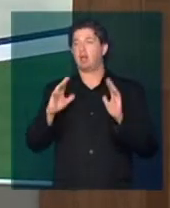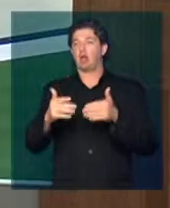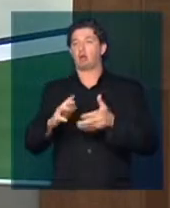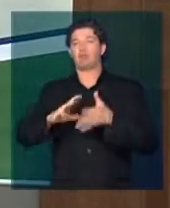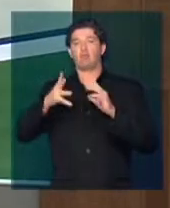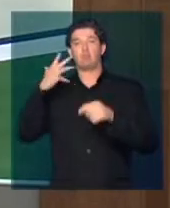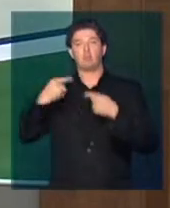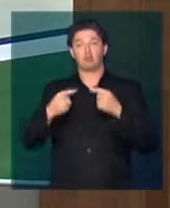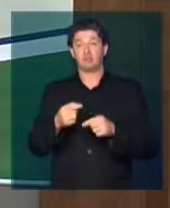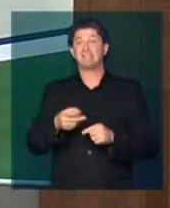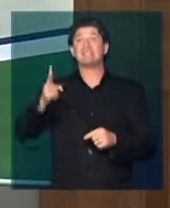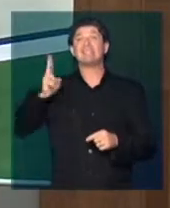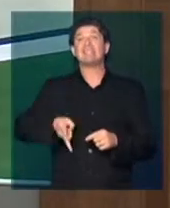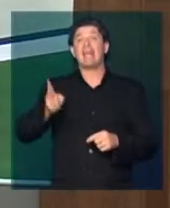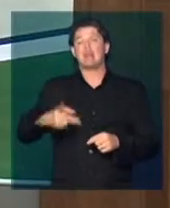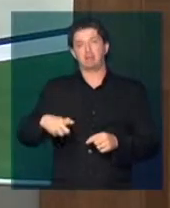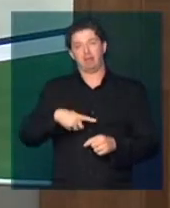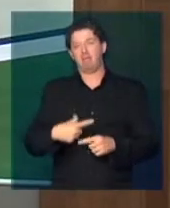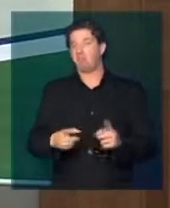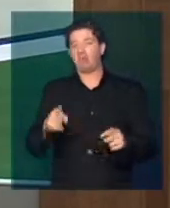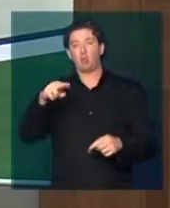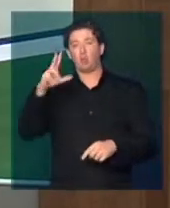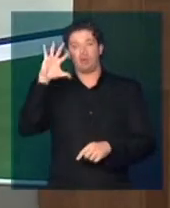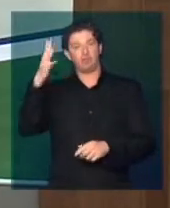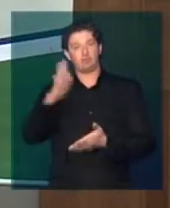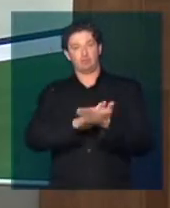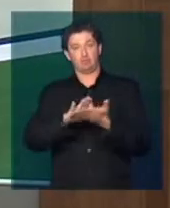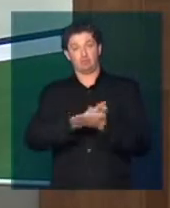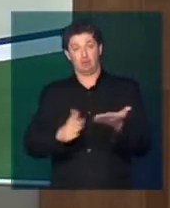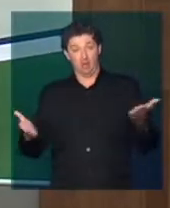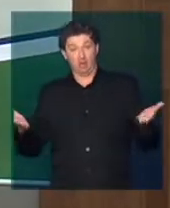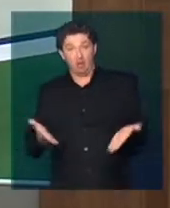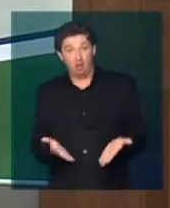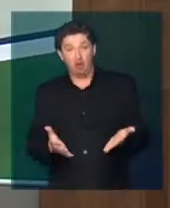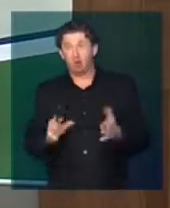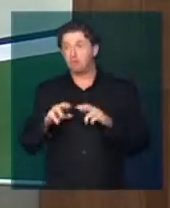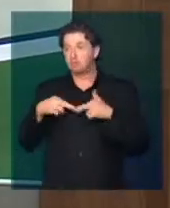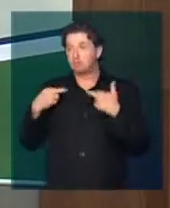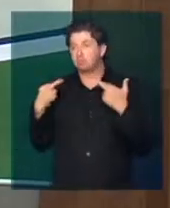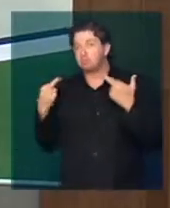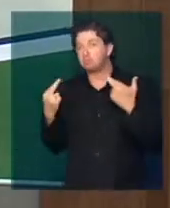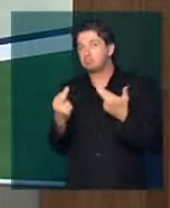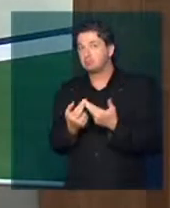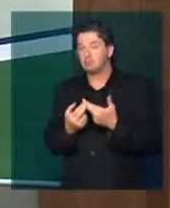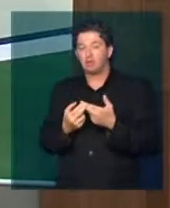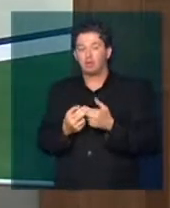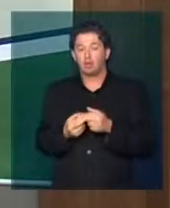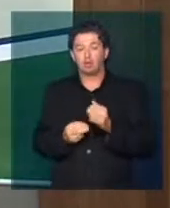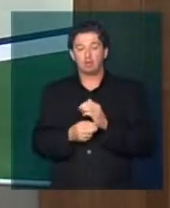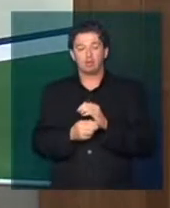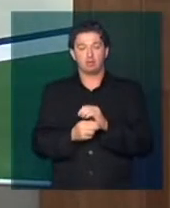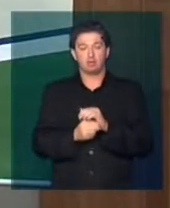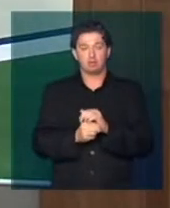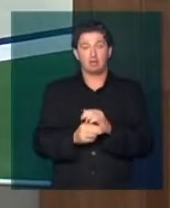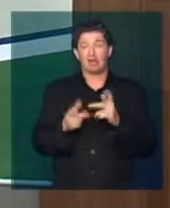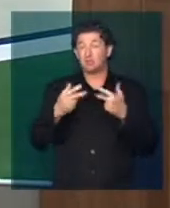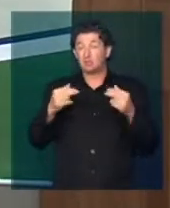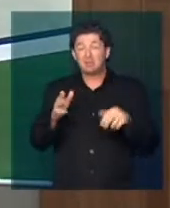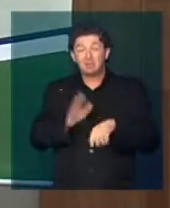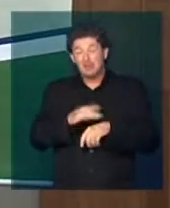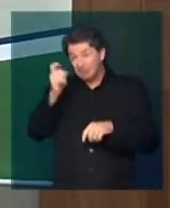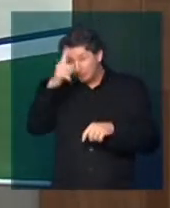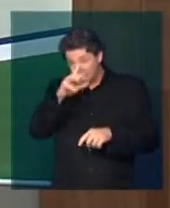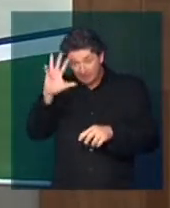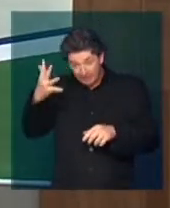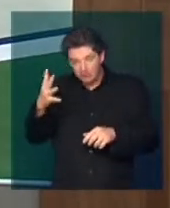de reforma política. Nenhuma deu em nada. E agora nós estamos reunindo as condições excepcionalíssimas